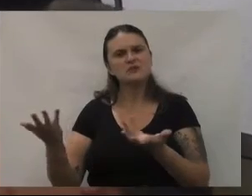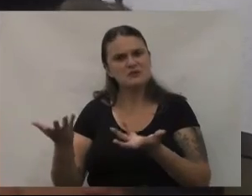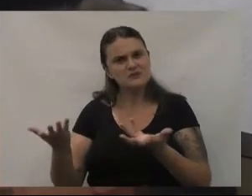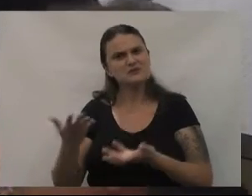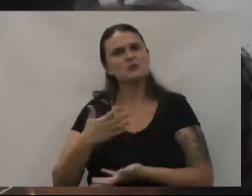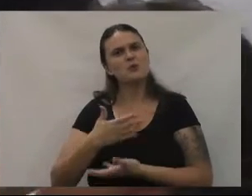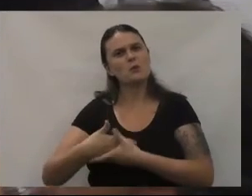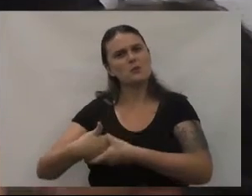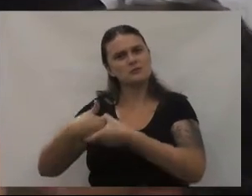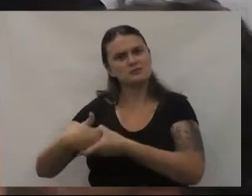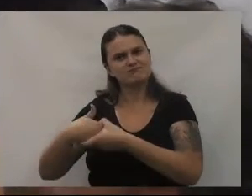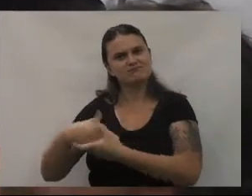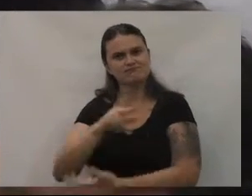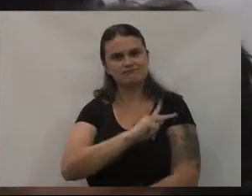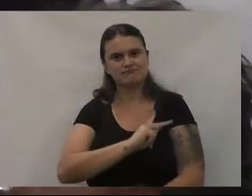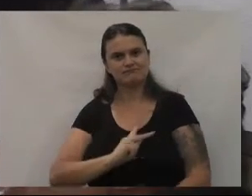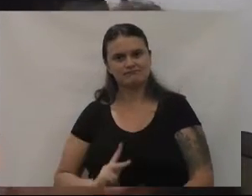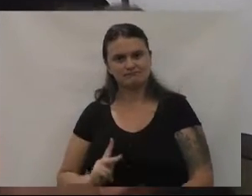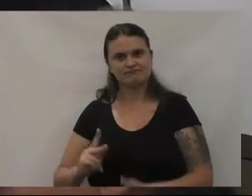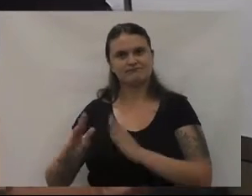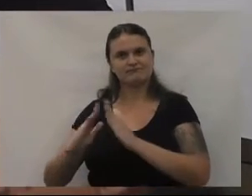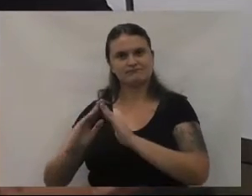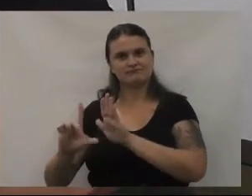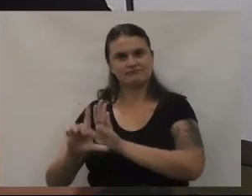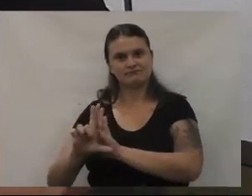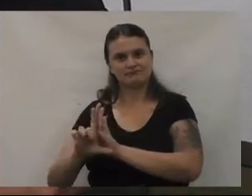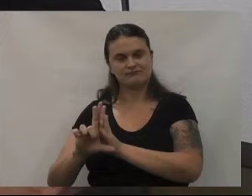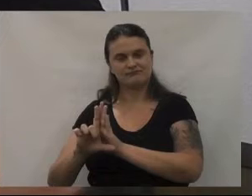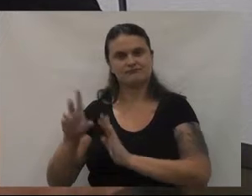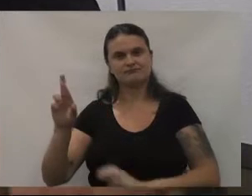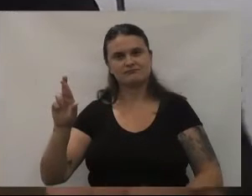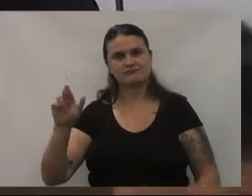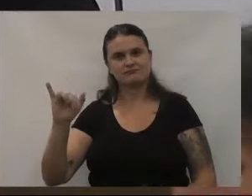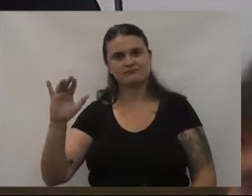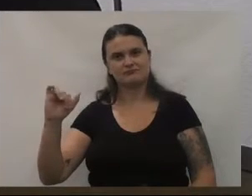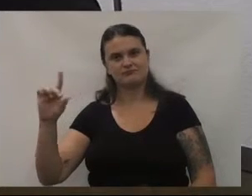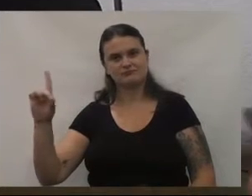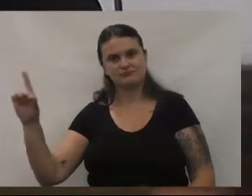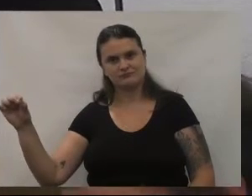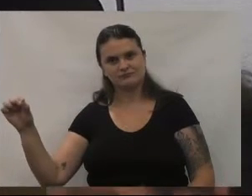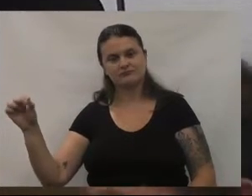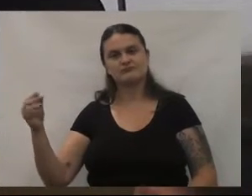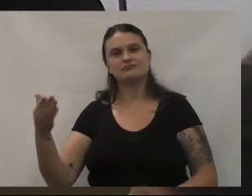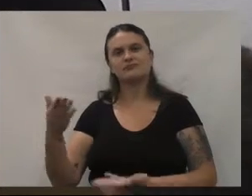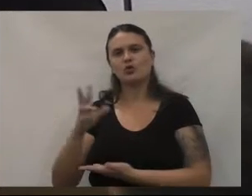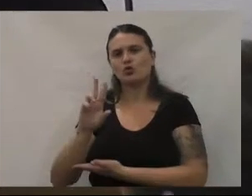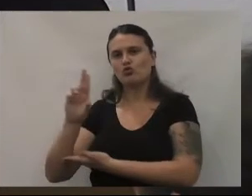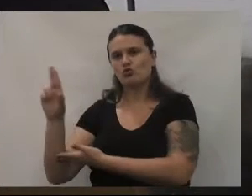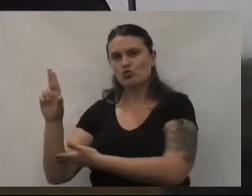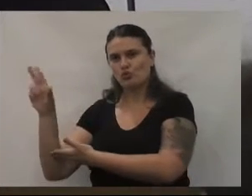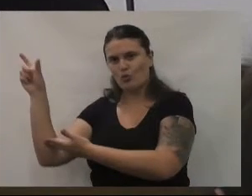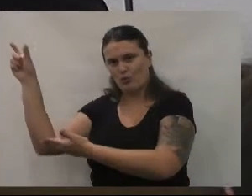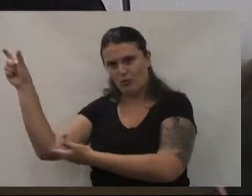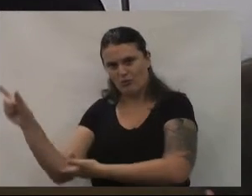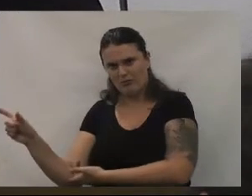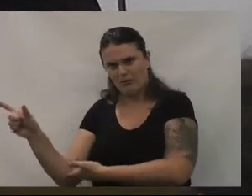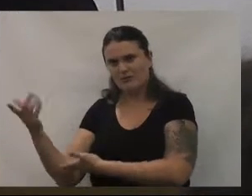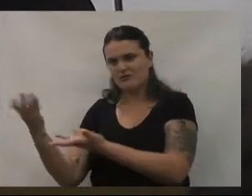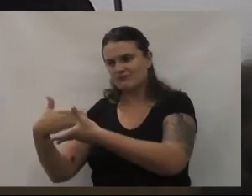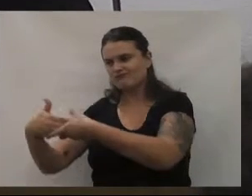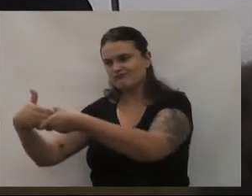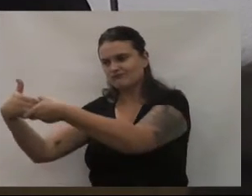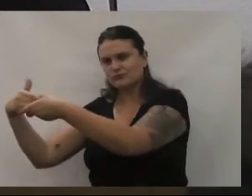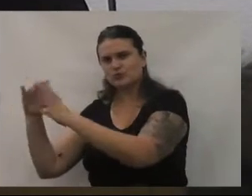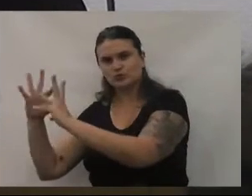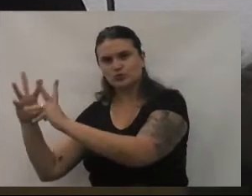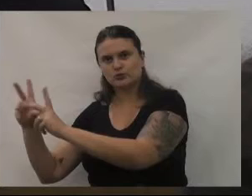Cumprimentar o presidente dessa casa, Ricardo Adriano Saz, e, em nome dele,